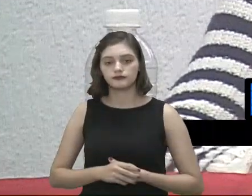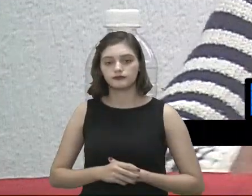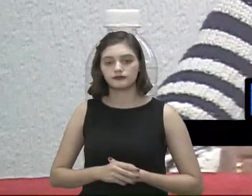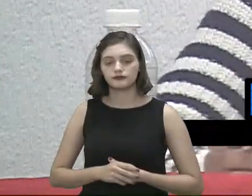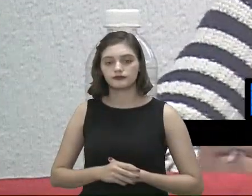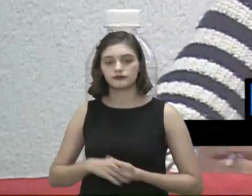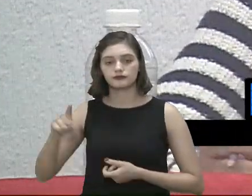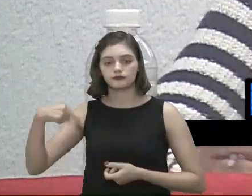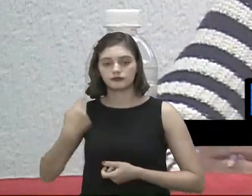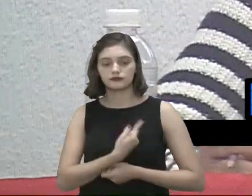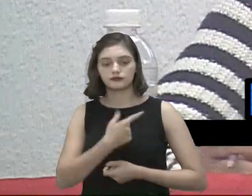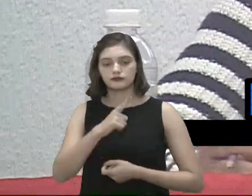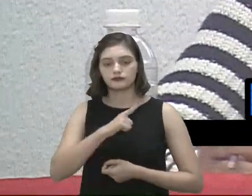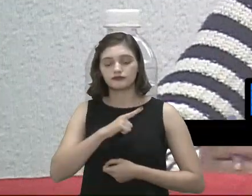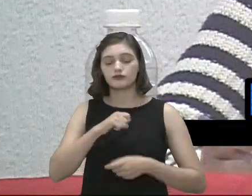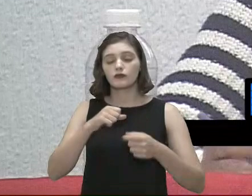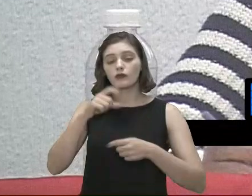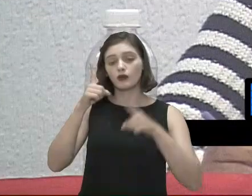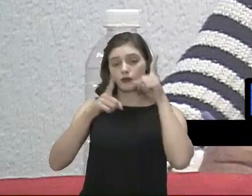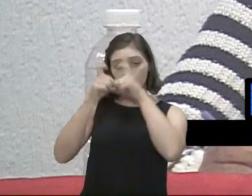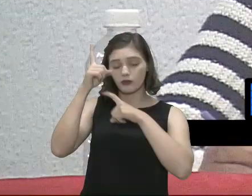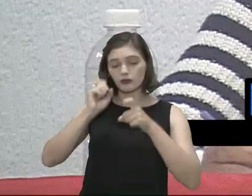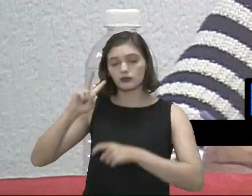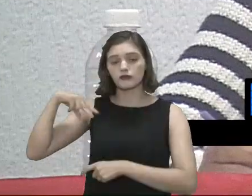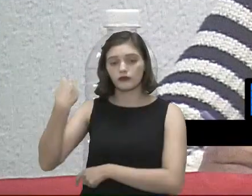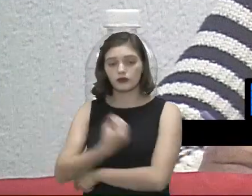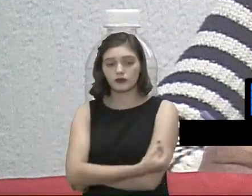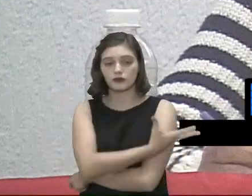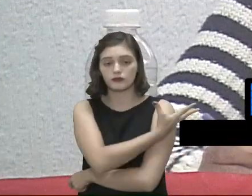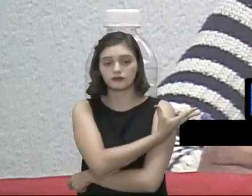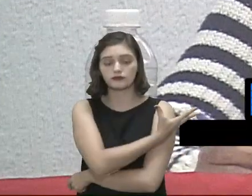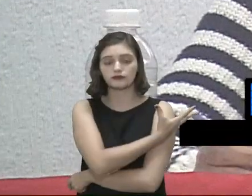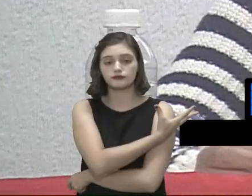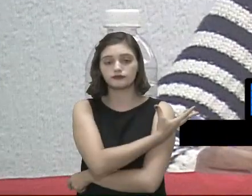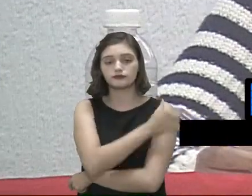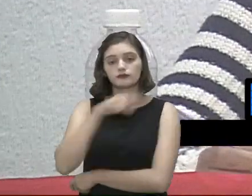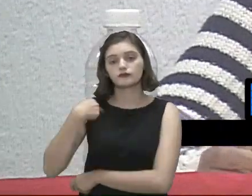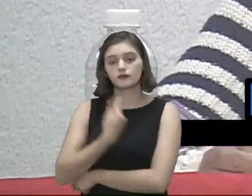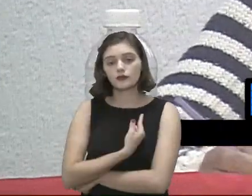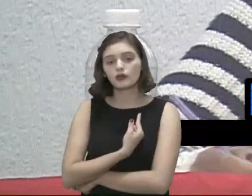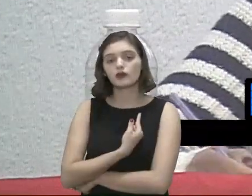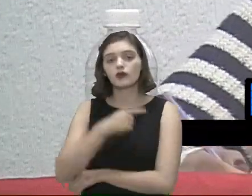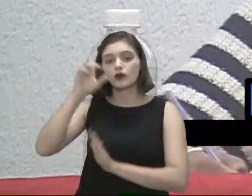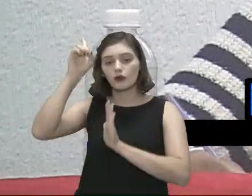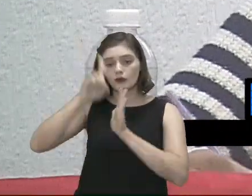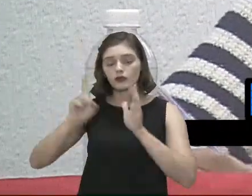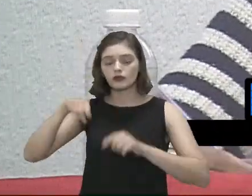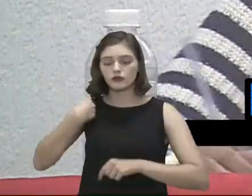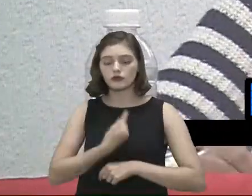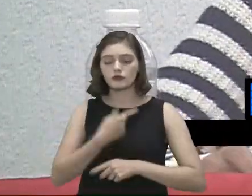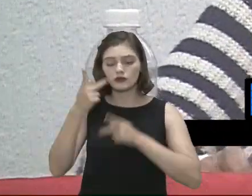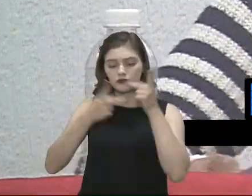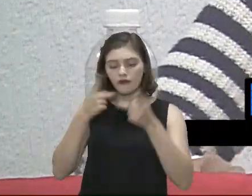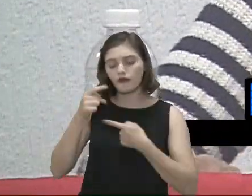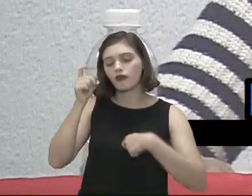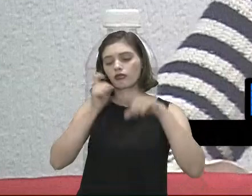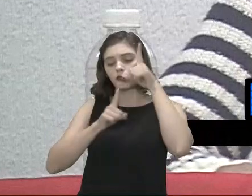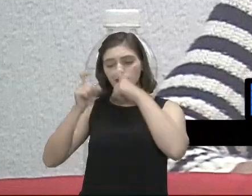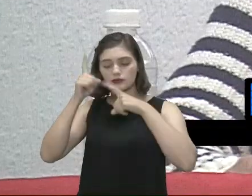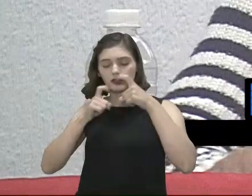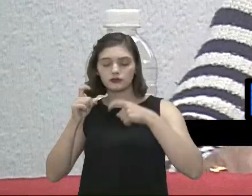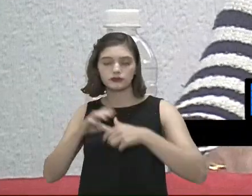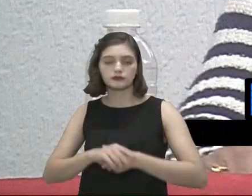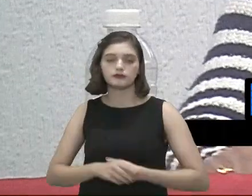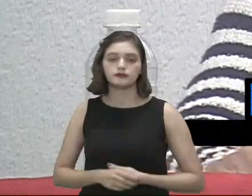a gente tem mesmo a preocupação, vereadora, e eu acho que nós, enquanto diretoras, a gente vai levar essa preocupação